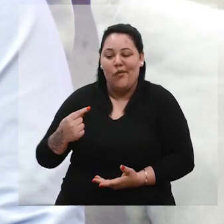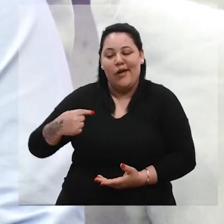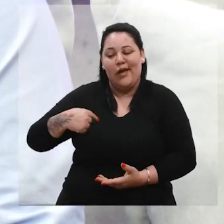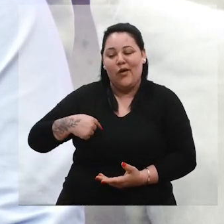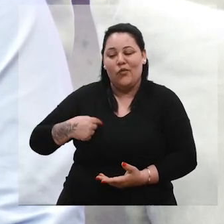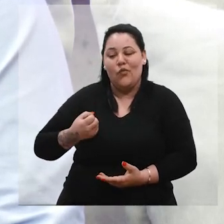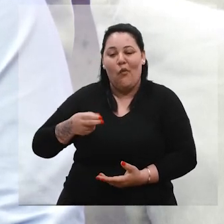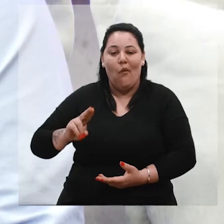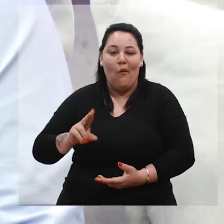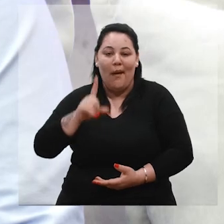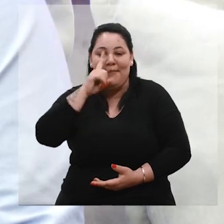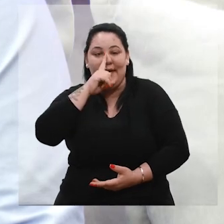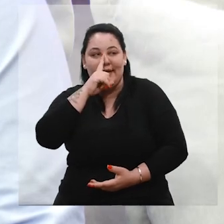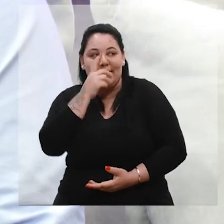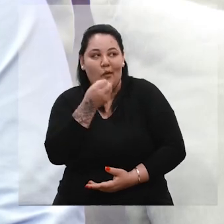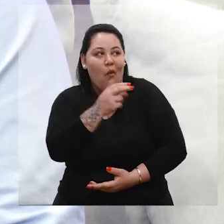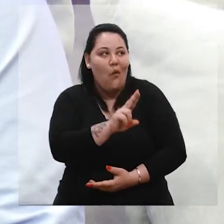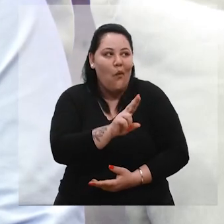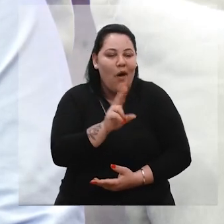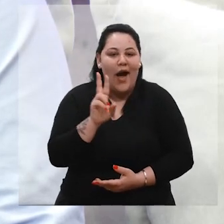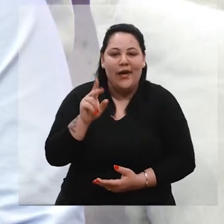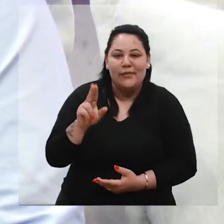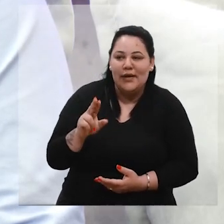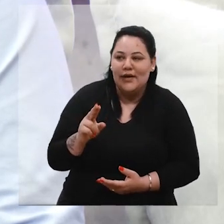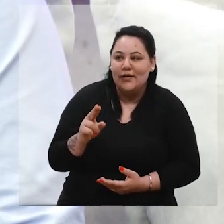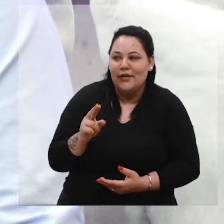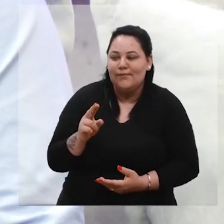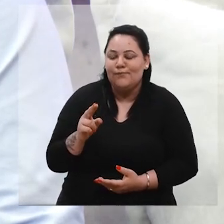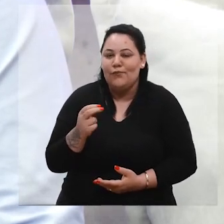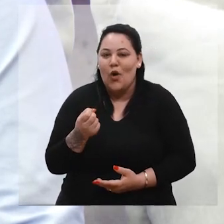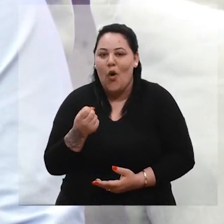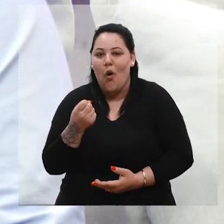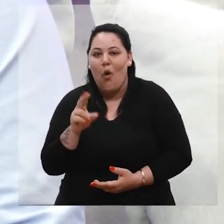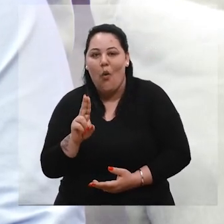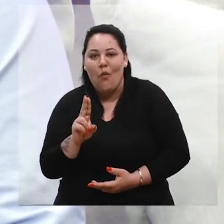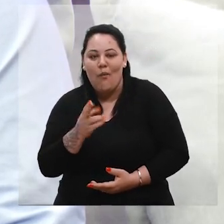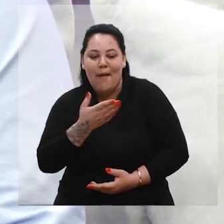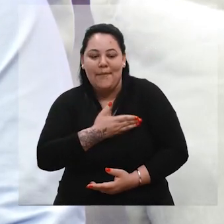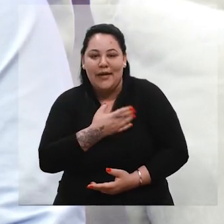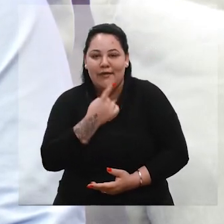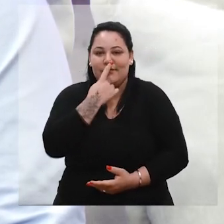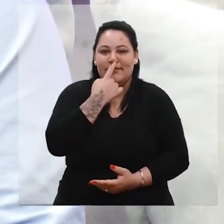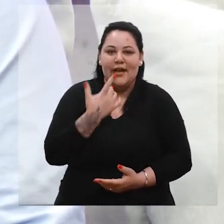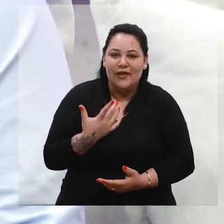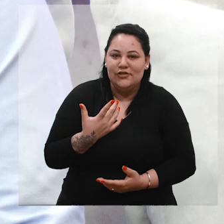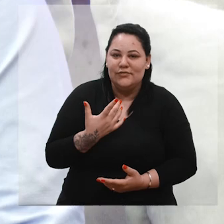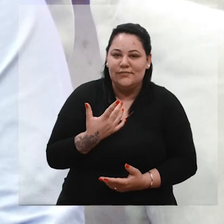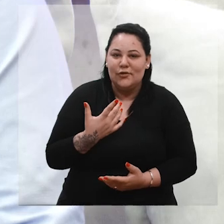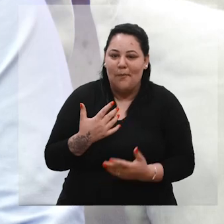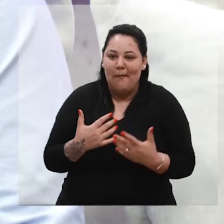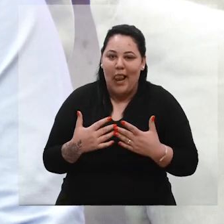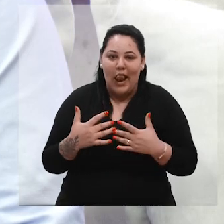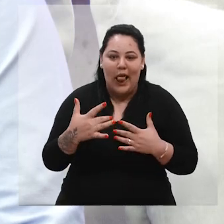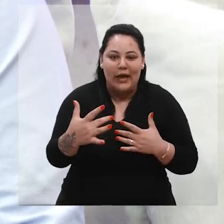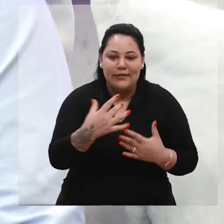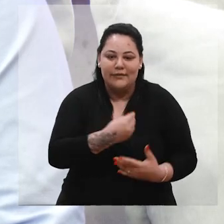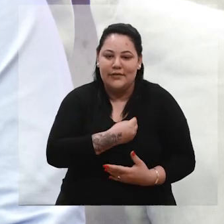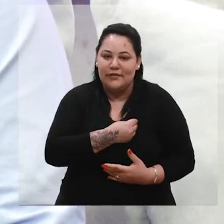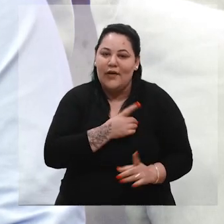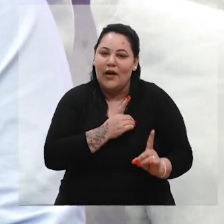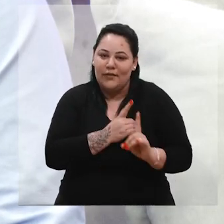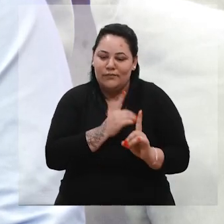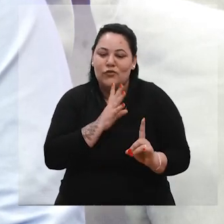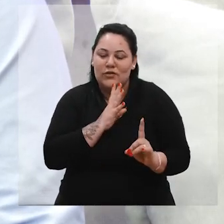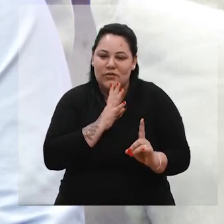sou eu, ou talvez pode ser minha mãe, ou a minha irmã, ou uma amiga próxima, né? Ao longo da vida, vai ter